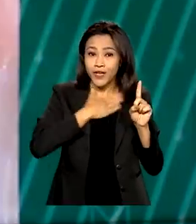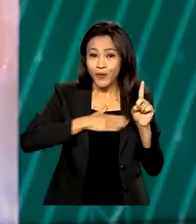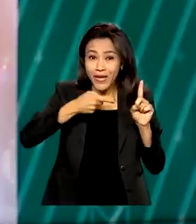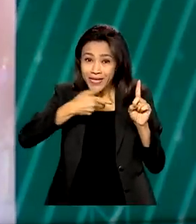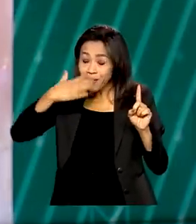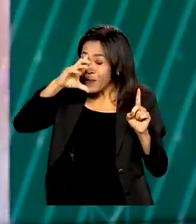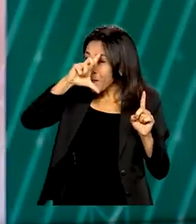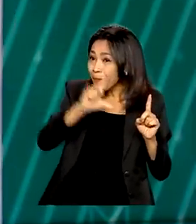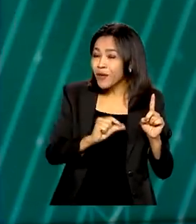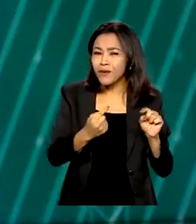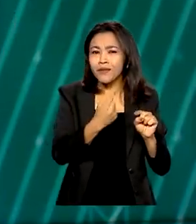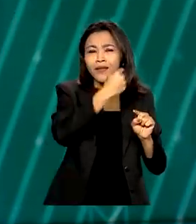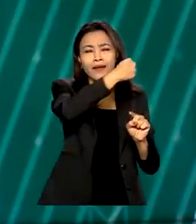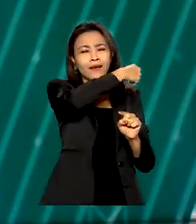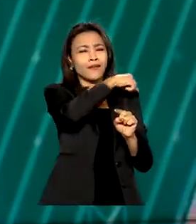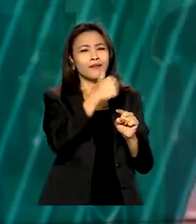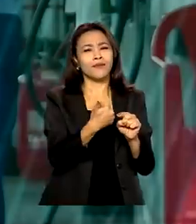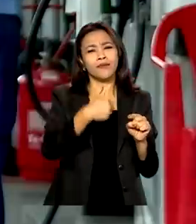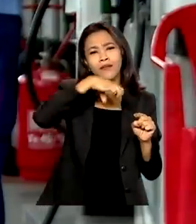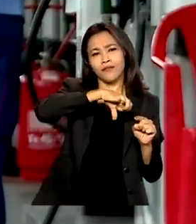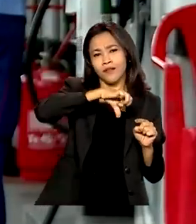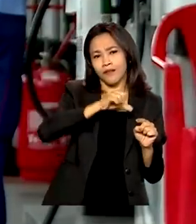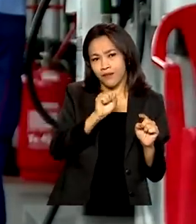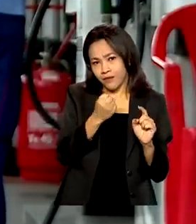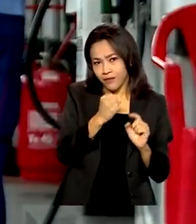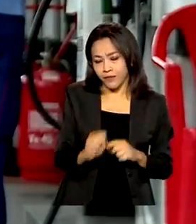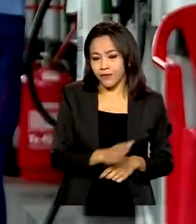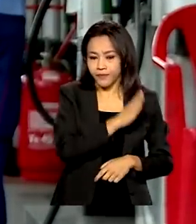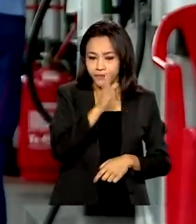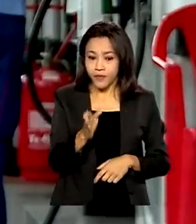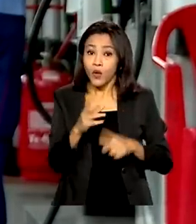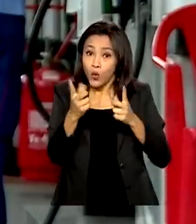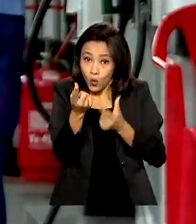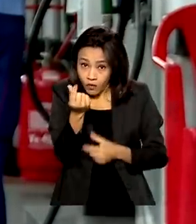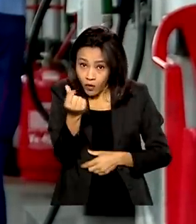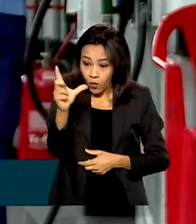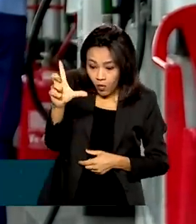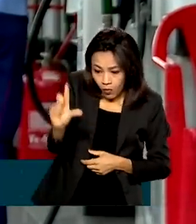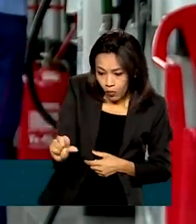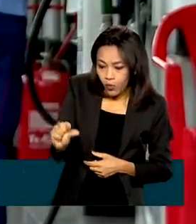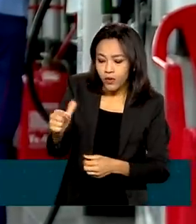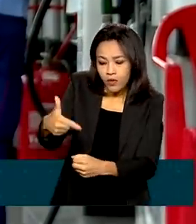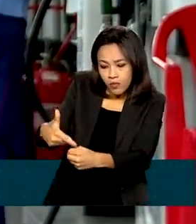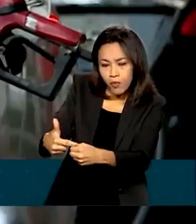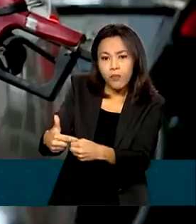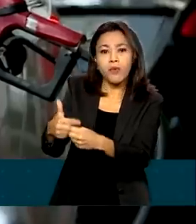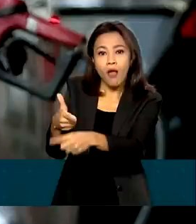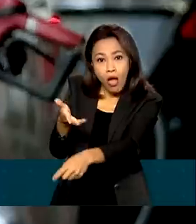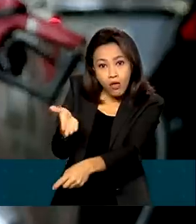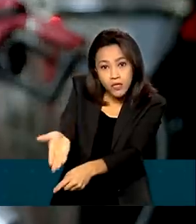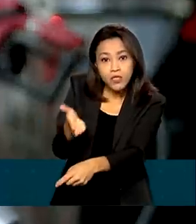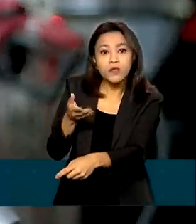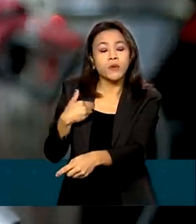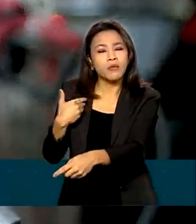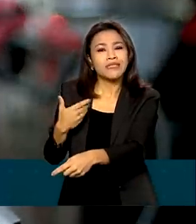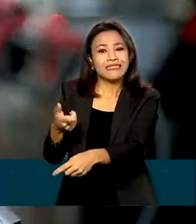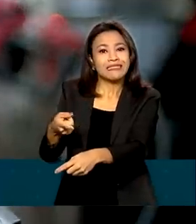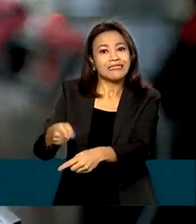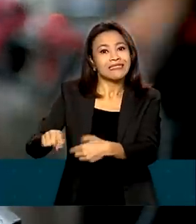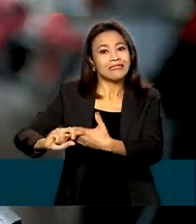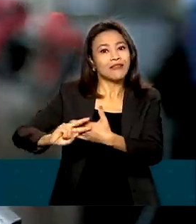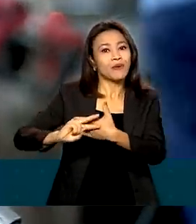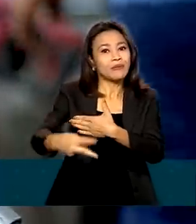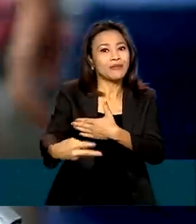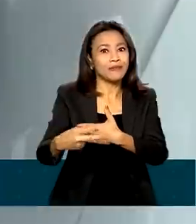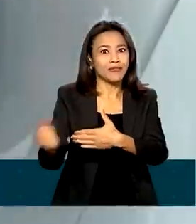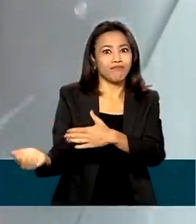desde 1998. O valor mais baixo do combustível nas bombas foi o que ajudou a puxar a inflação para baixo